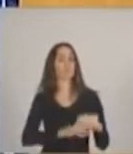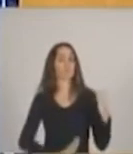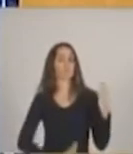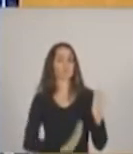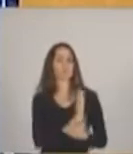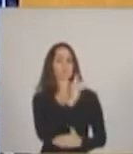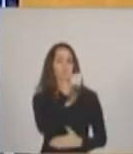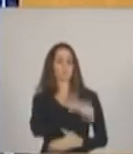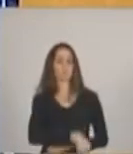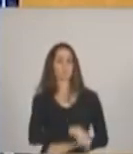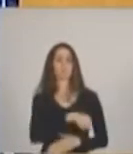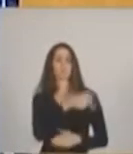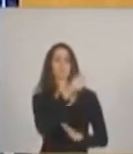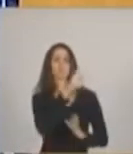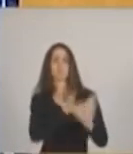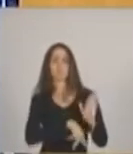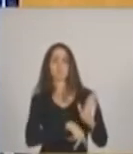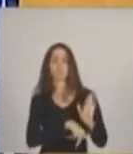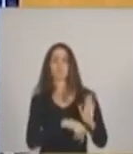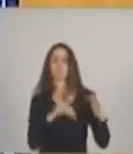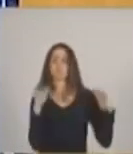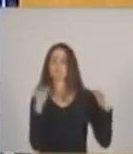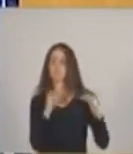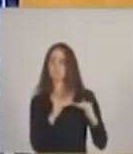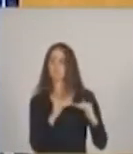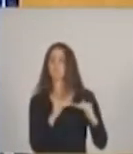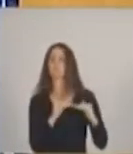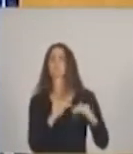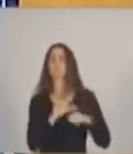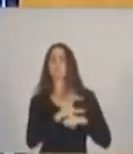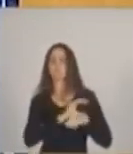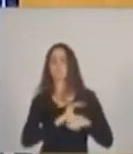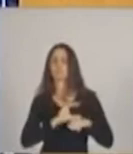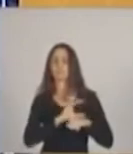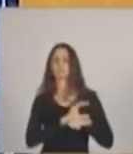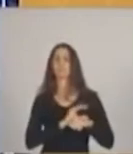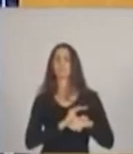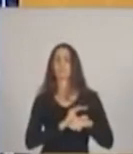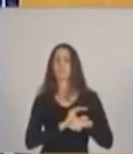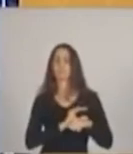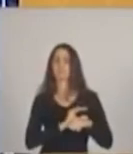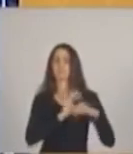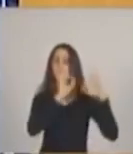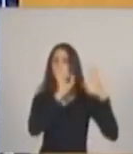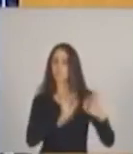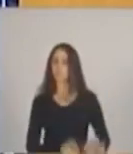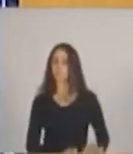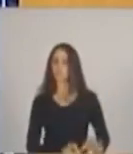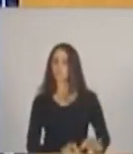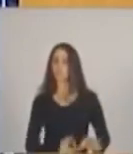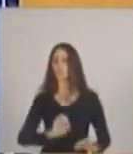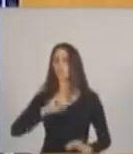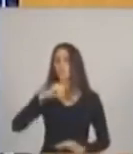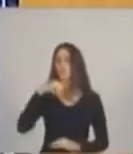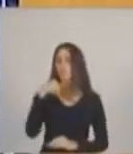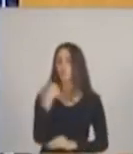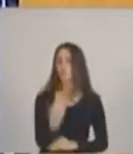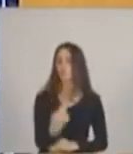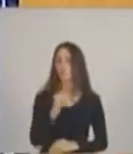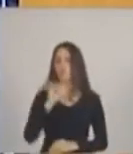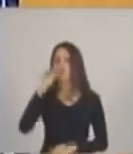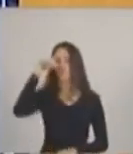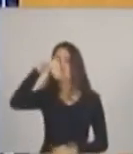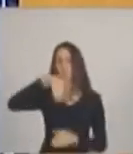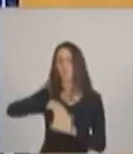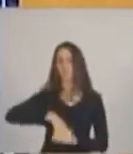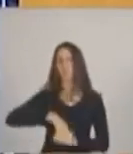algo que está sentado efetivamente sobre a constitucionalidade, ou se